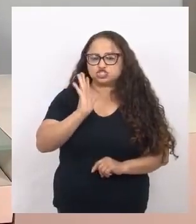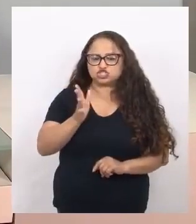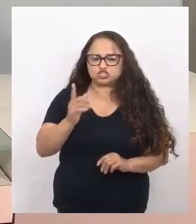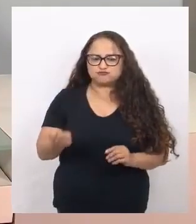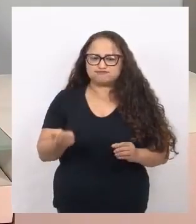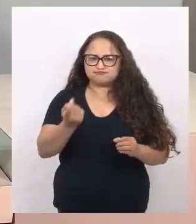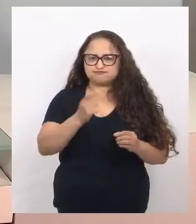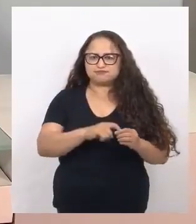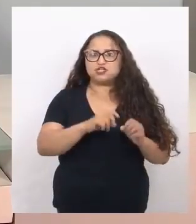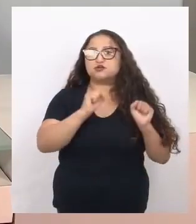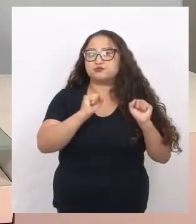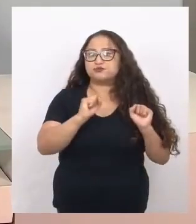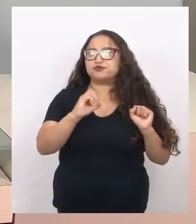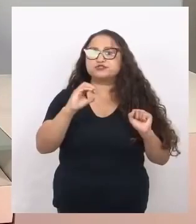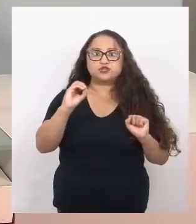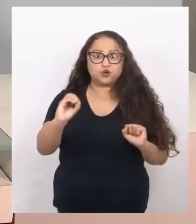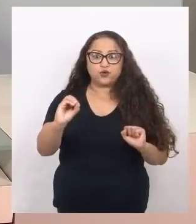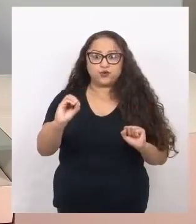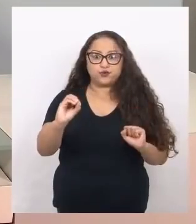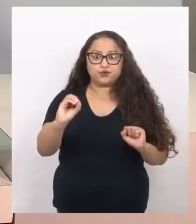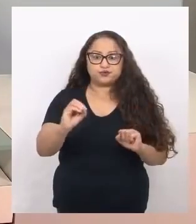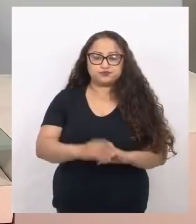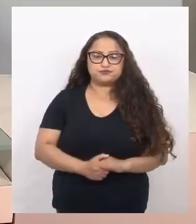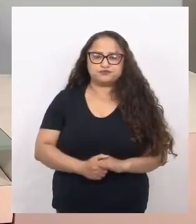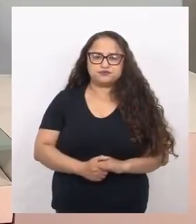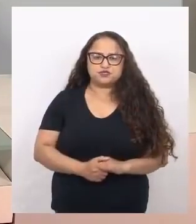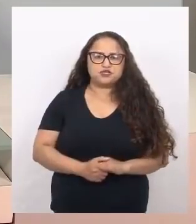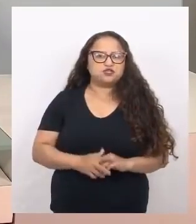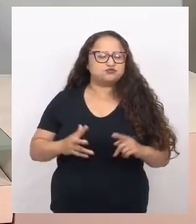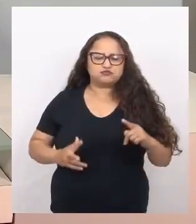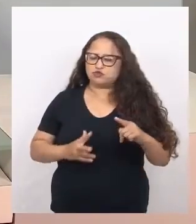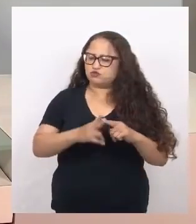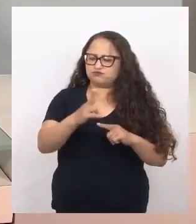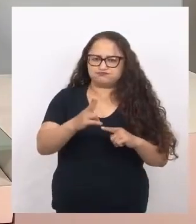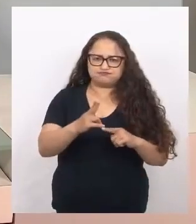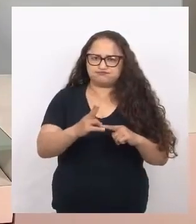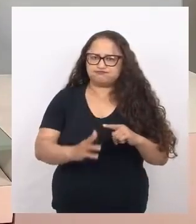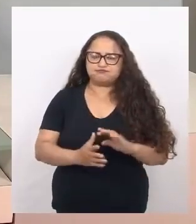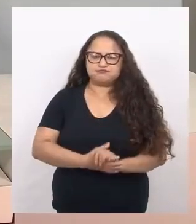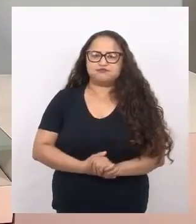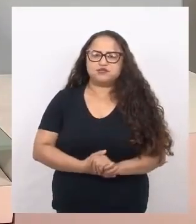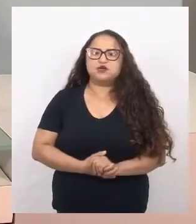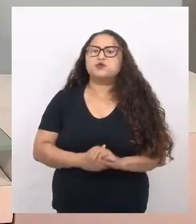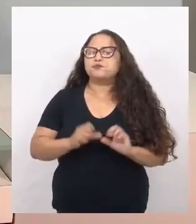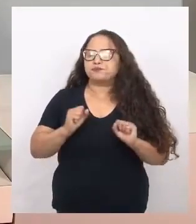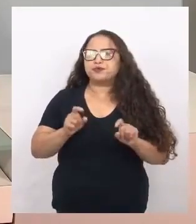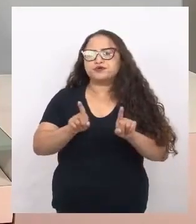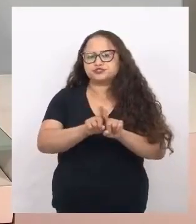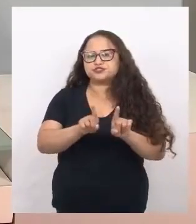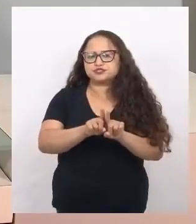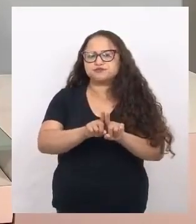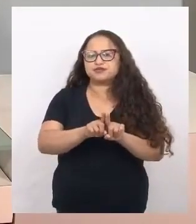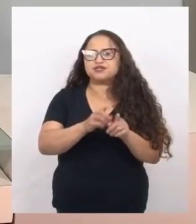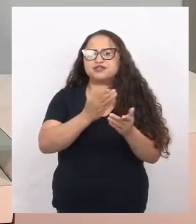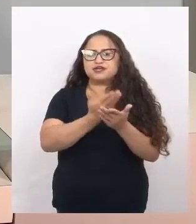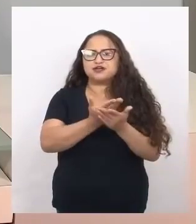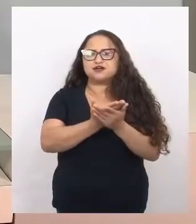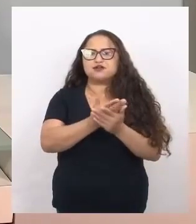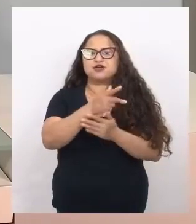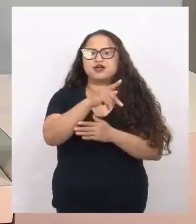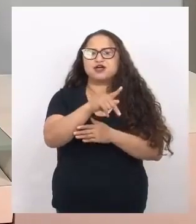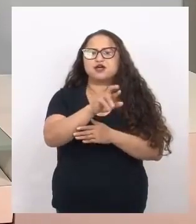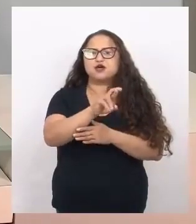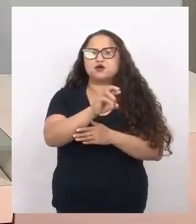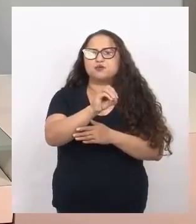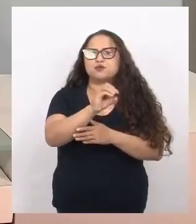ser categoria O, tá? Não tem nenhuma vedação. Ele pode ter sido reconduzido e ele pode ter Proatec